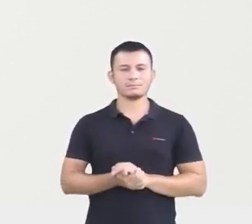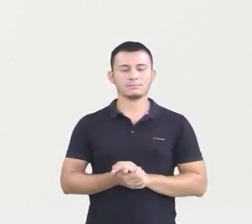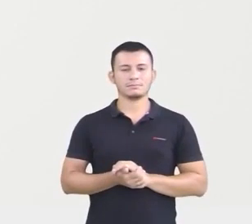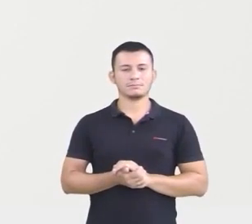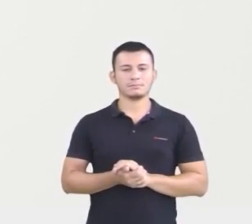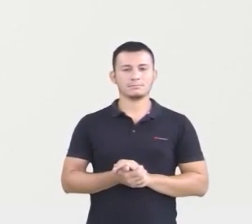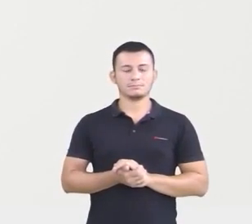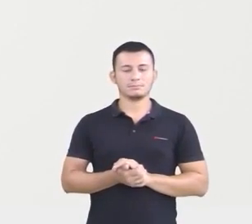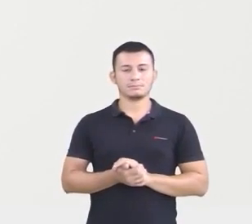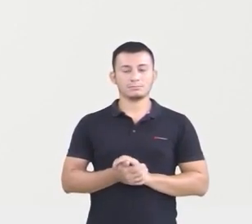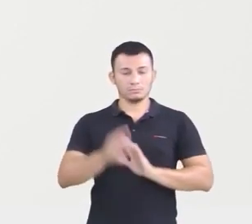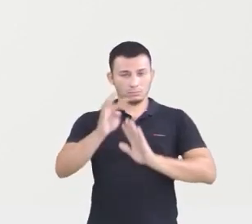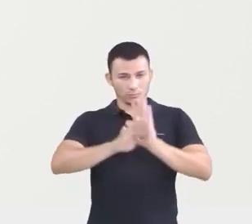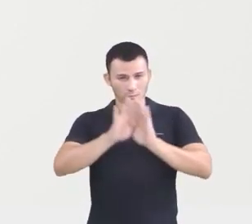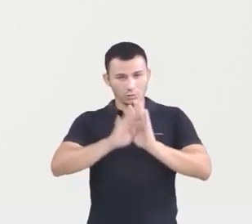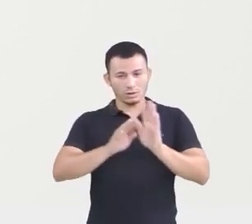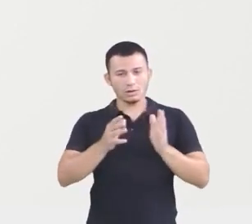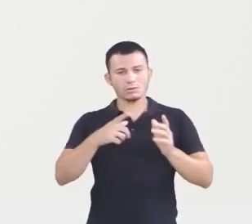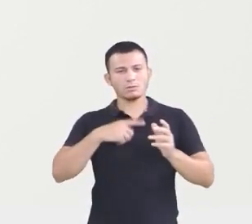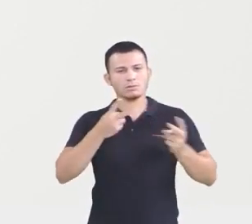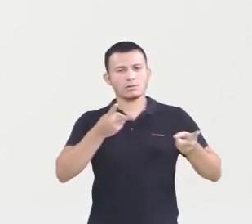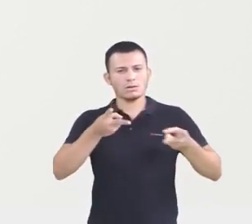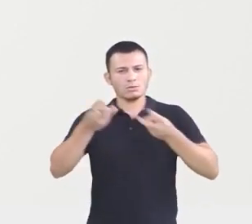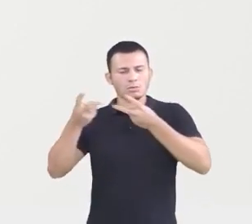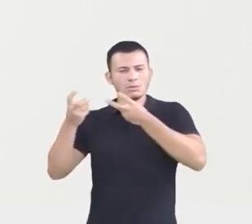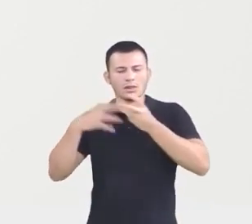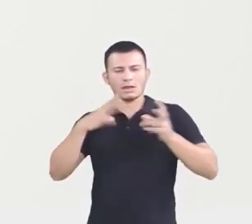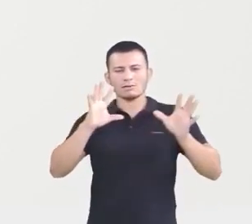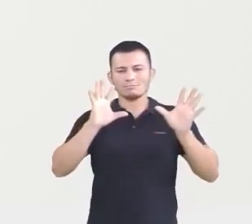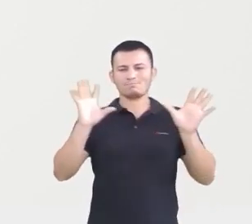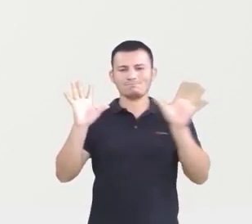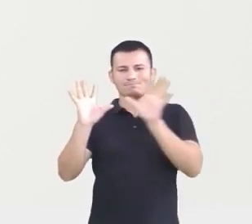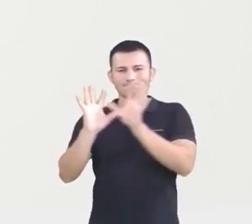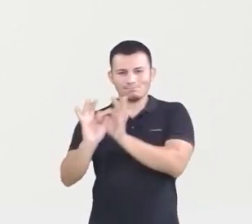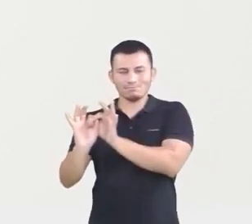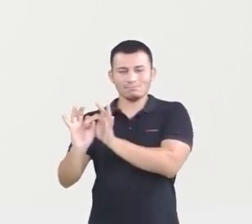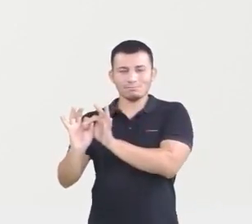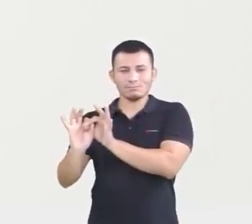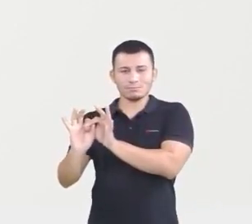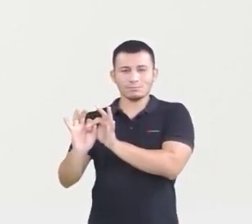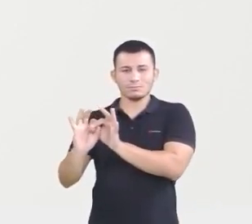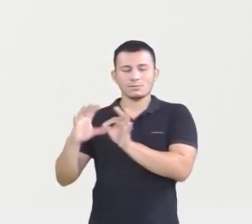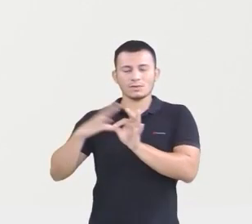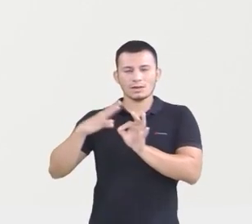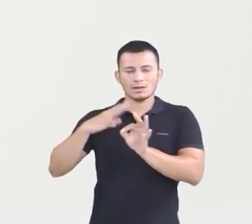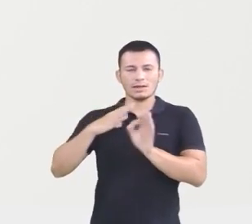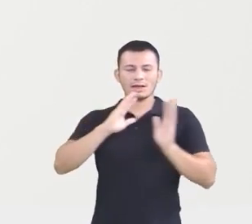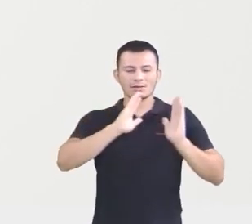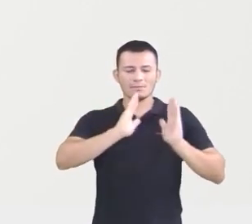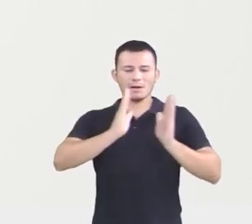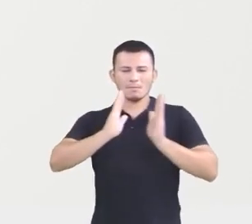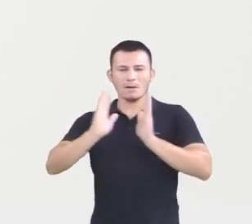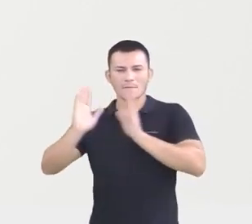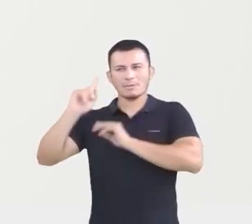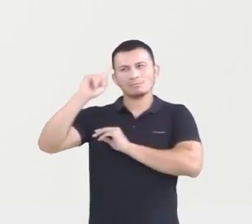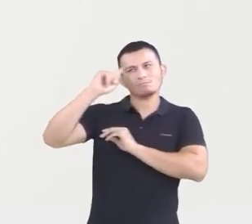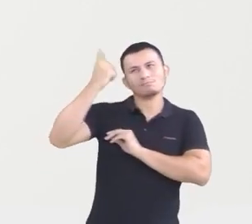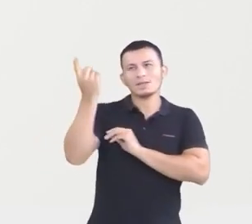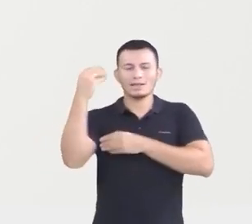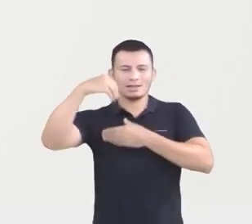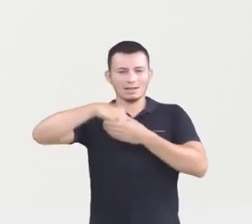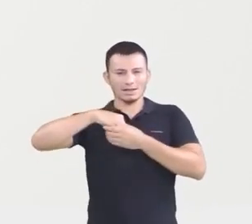acima, notamos a presença de diversos conectivos, que permitem a sequência de ideias no